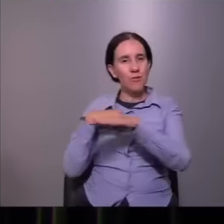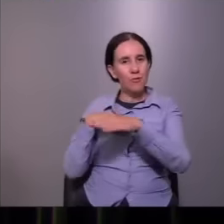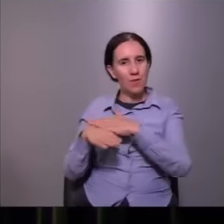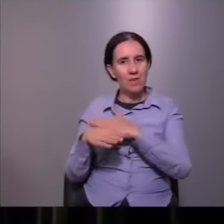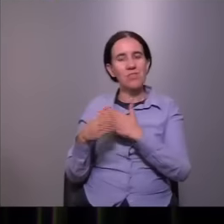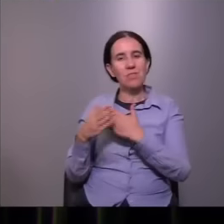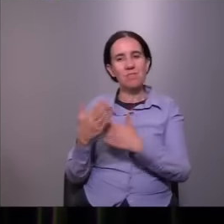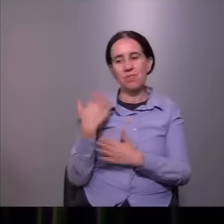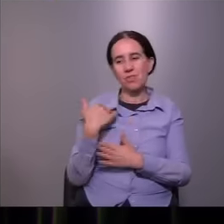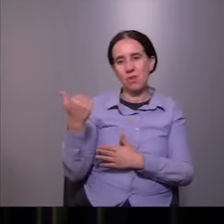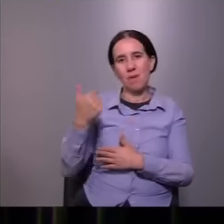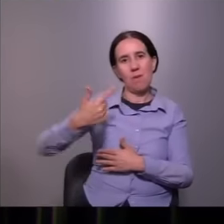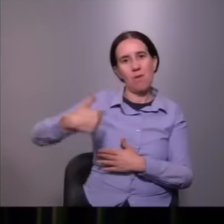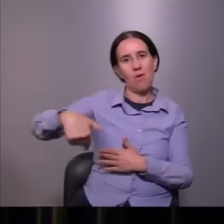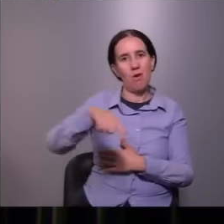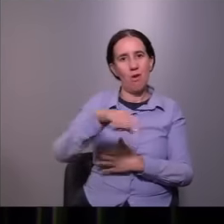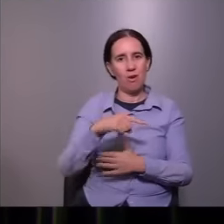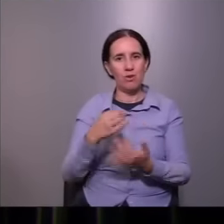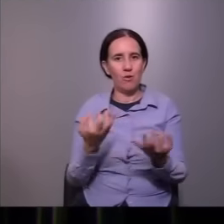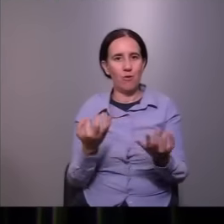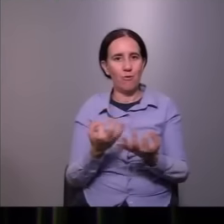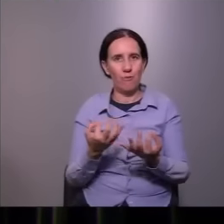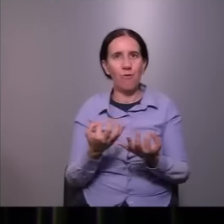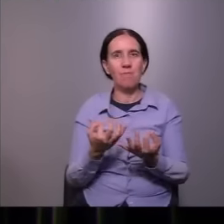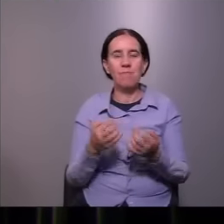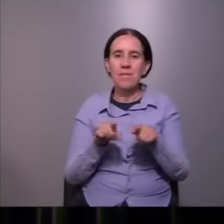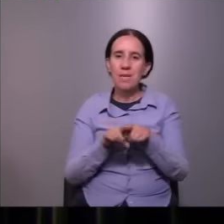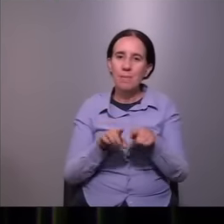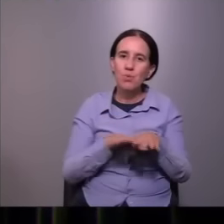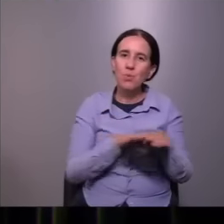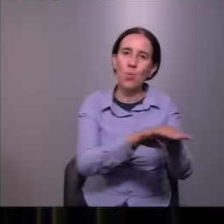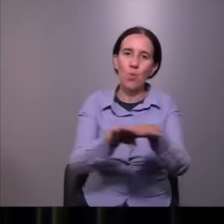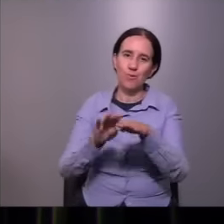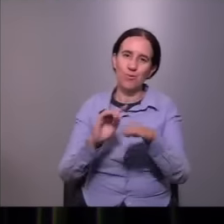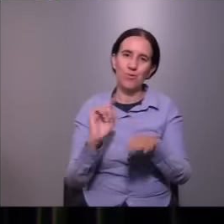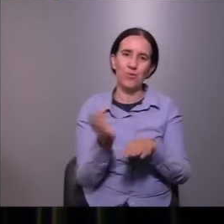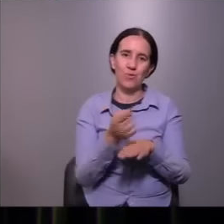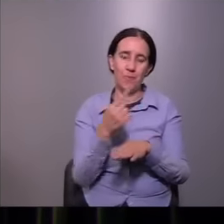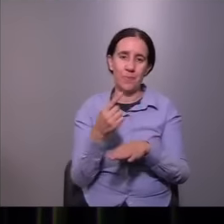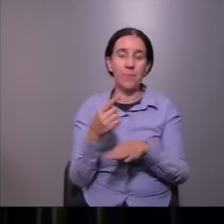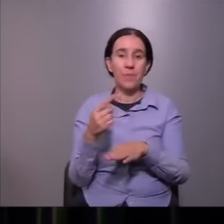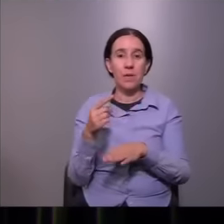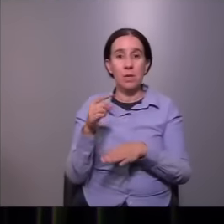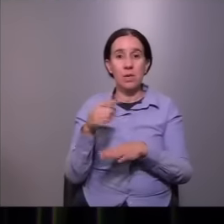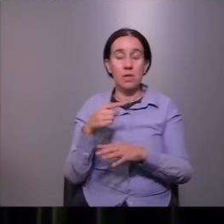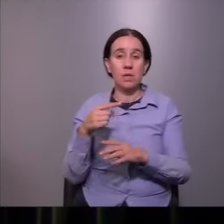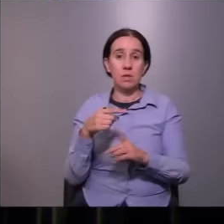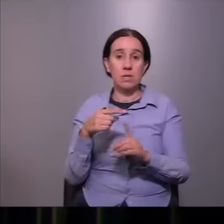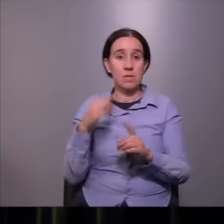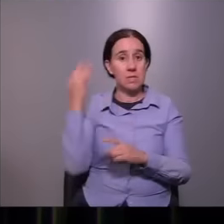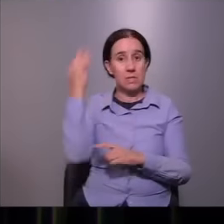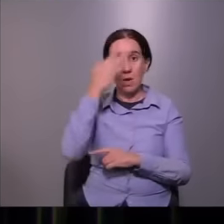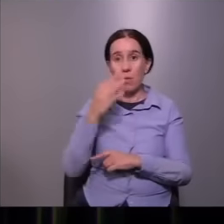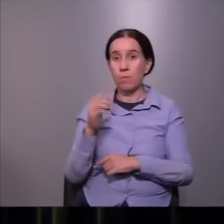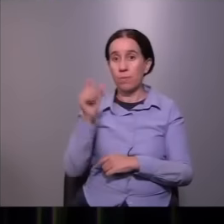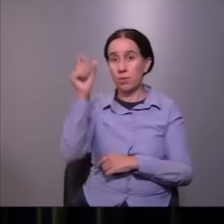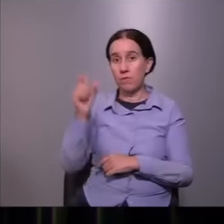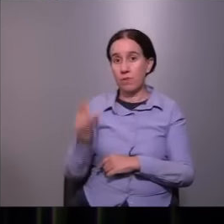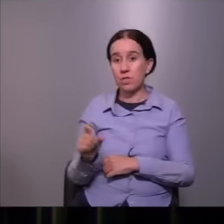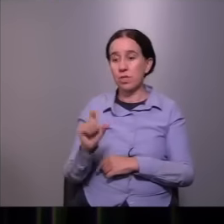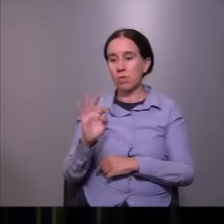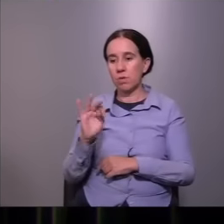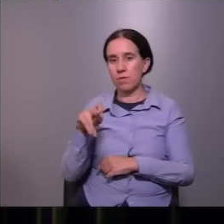que já teve lugar na Páscoa de Jesus dessa obra de Deus que nos chama a sermos